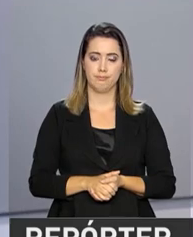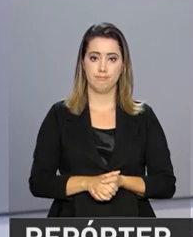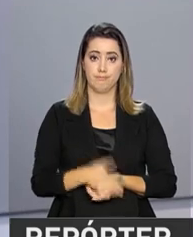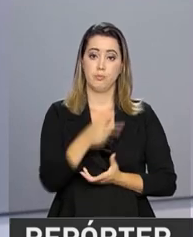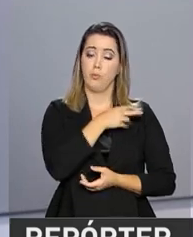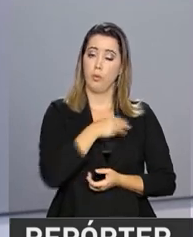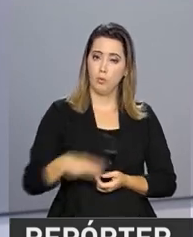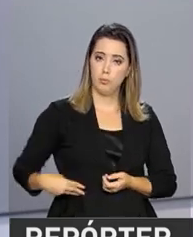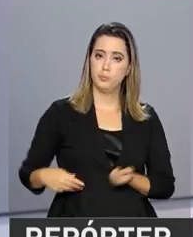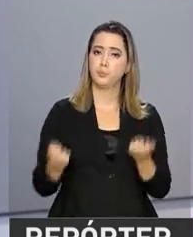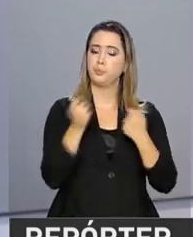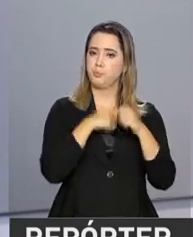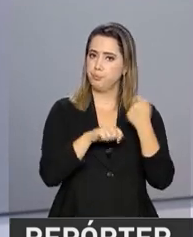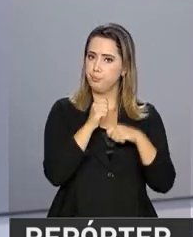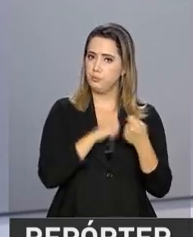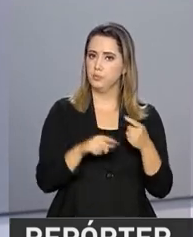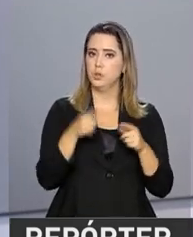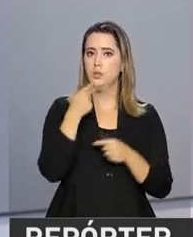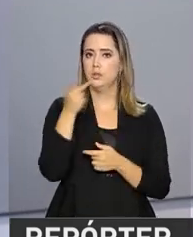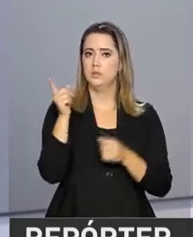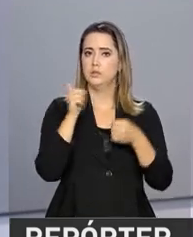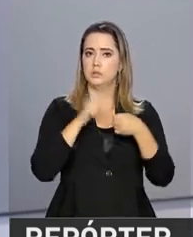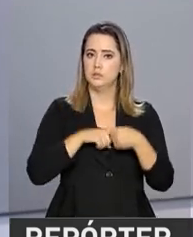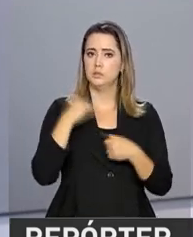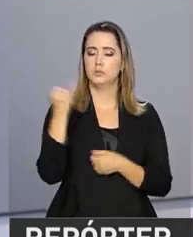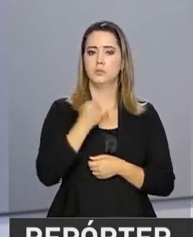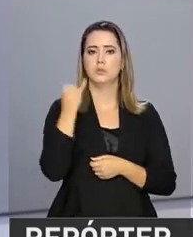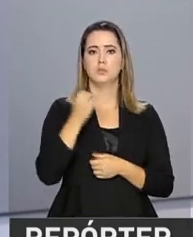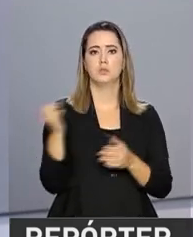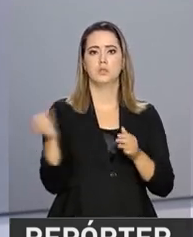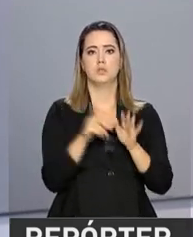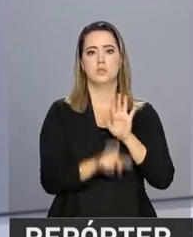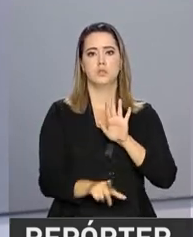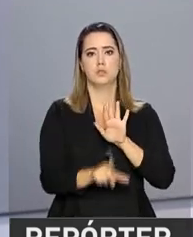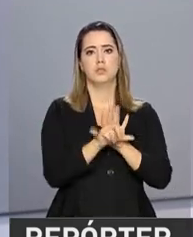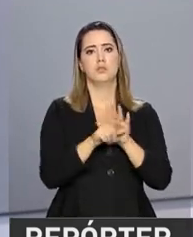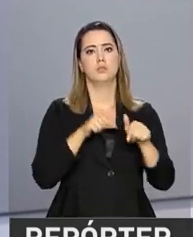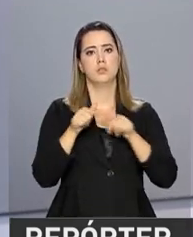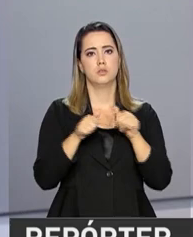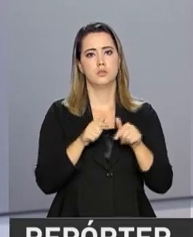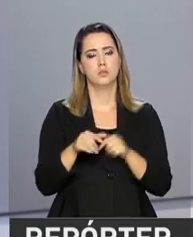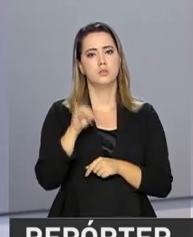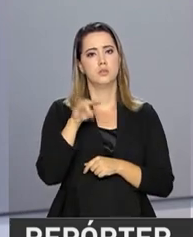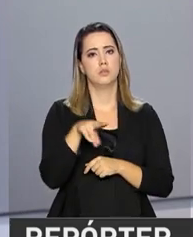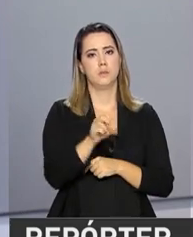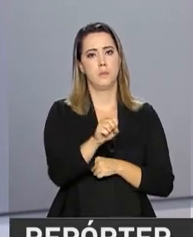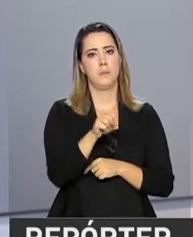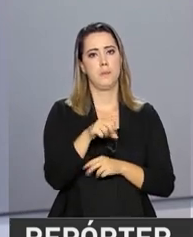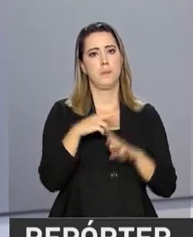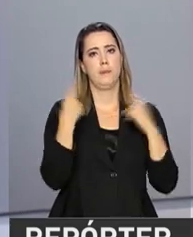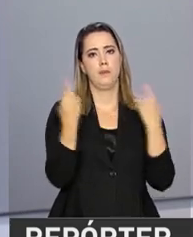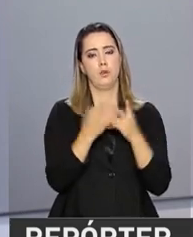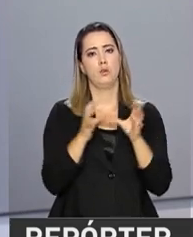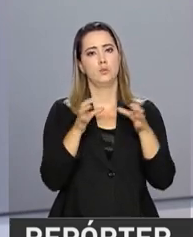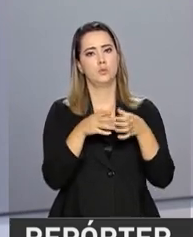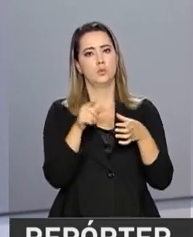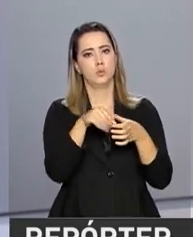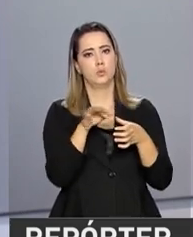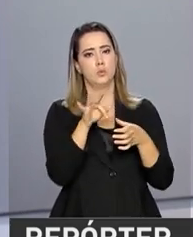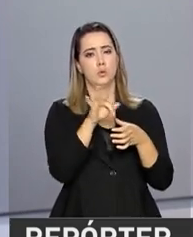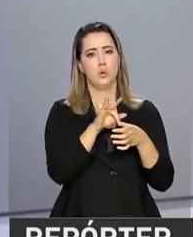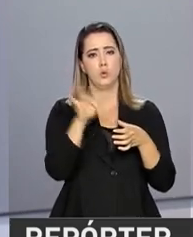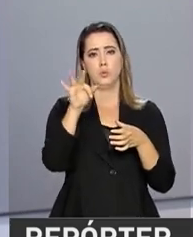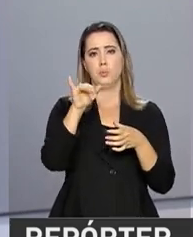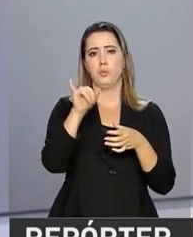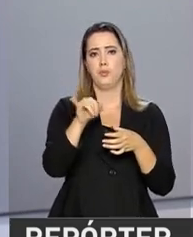O ministro da Fazenda, Henrique Meirelles, voltou a falar sobre a importância das reformas trabalhista e da Previdência. Em reunião na Federação